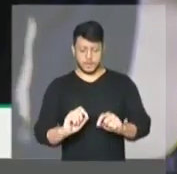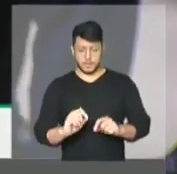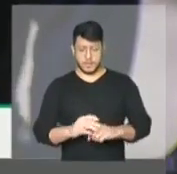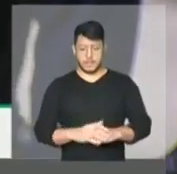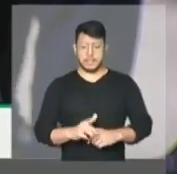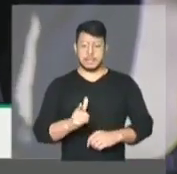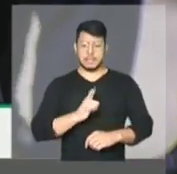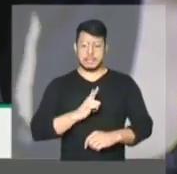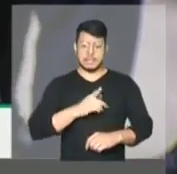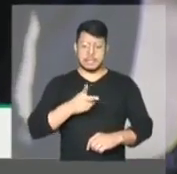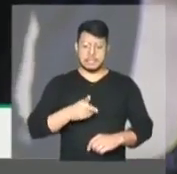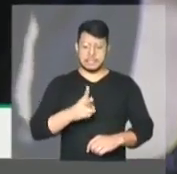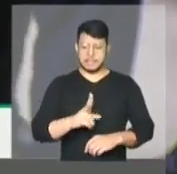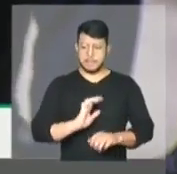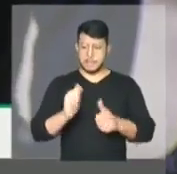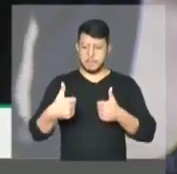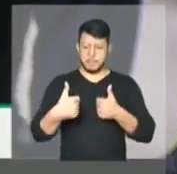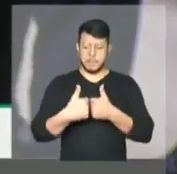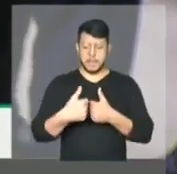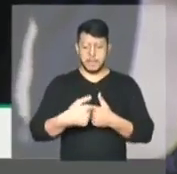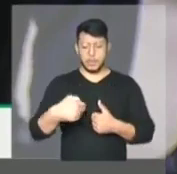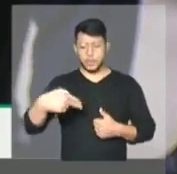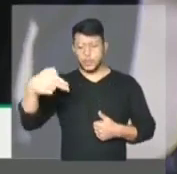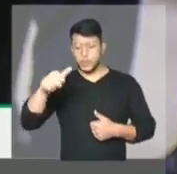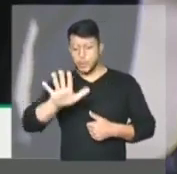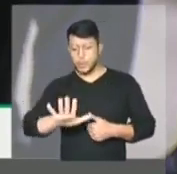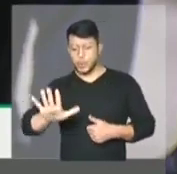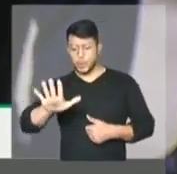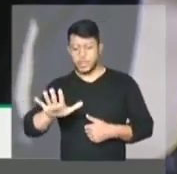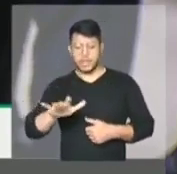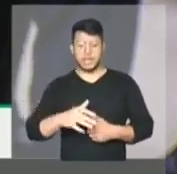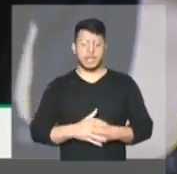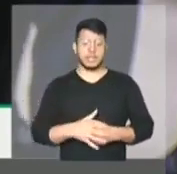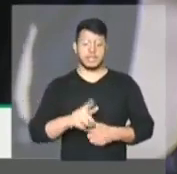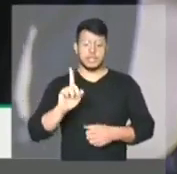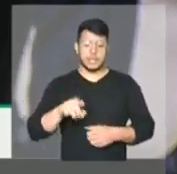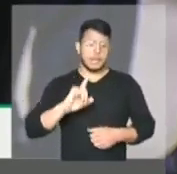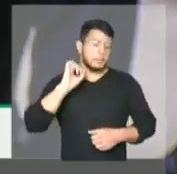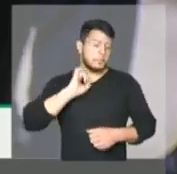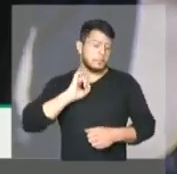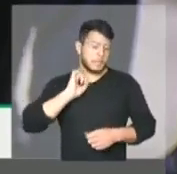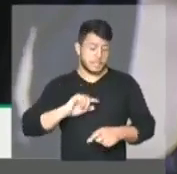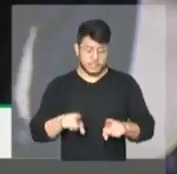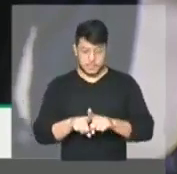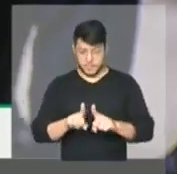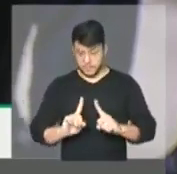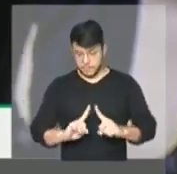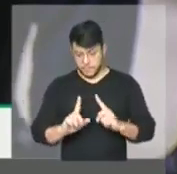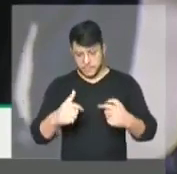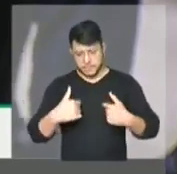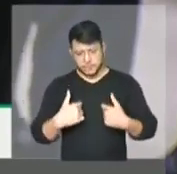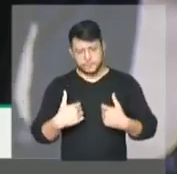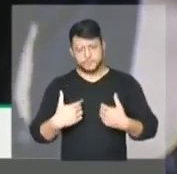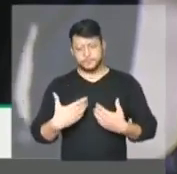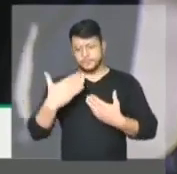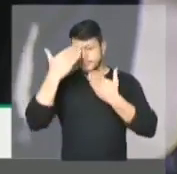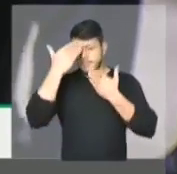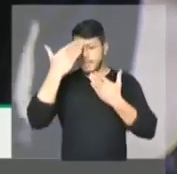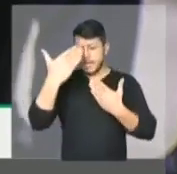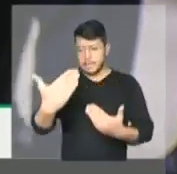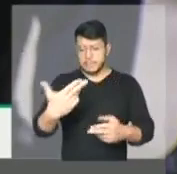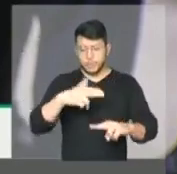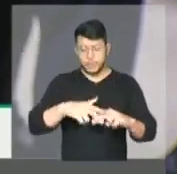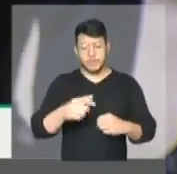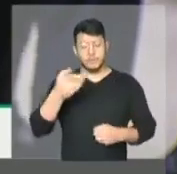Minas, do norte ao nordeste, ao noroeste, ao sul de Minas e ao Triângulo, eu quero agradecê-lo porque nos ajudou a conquistar